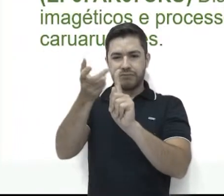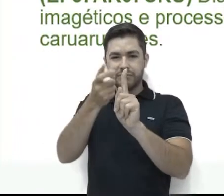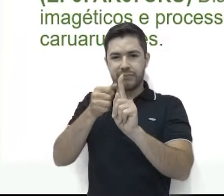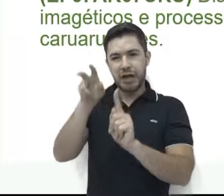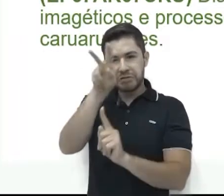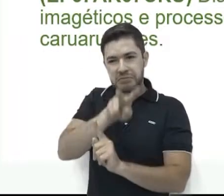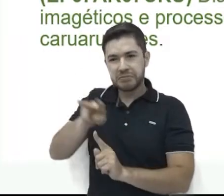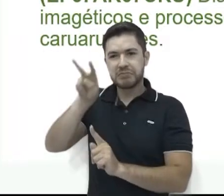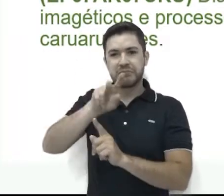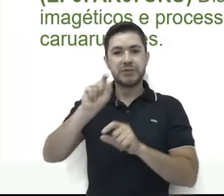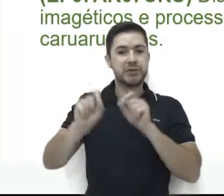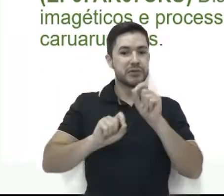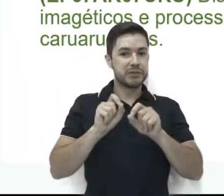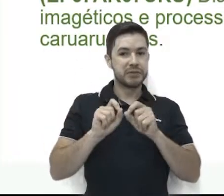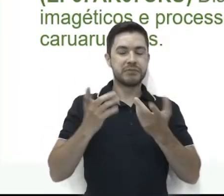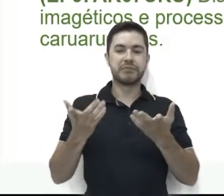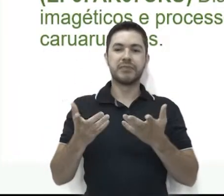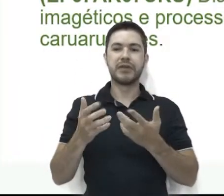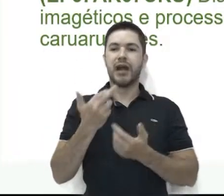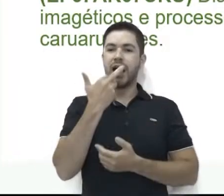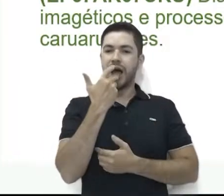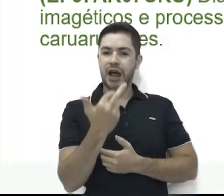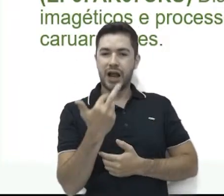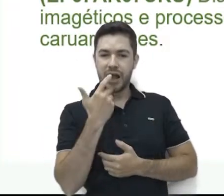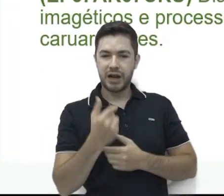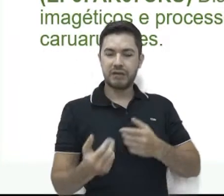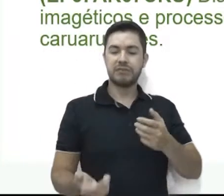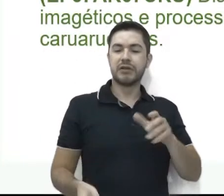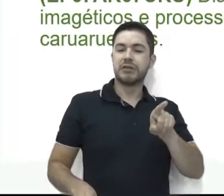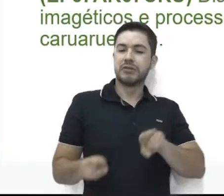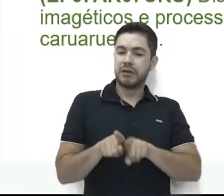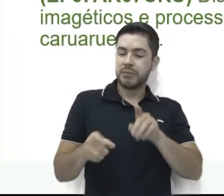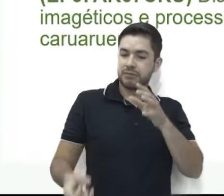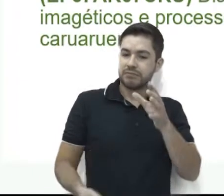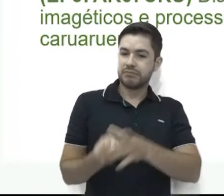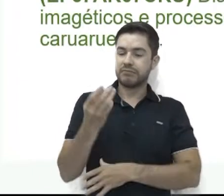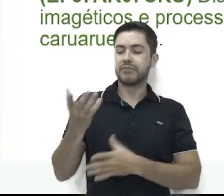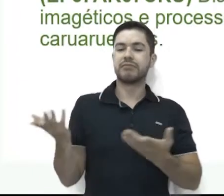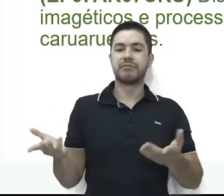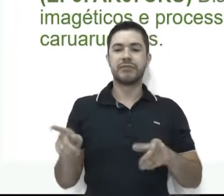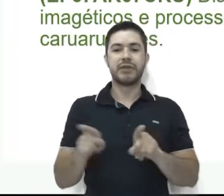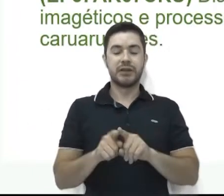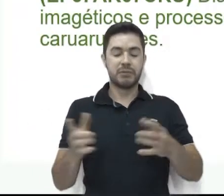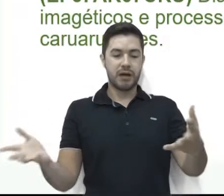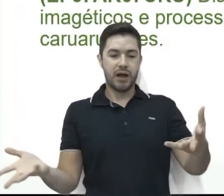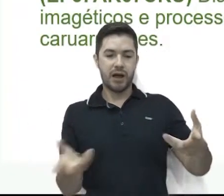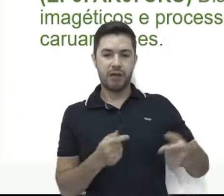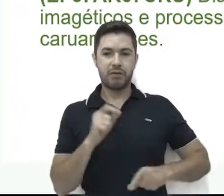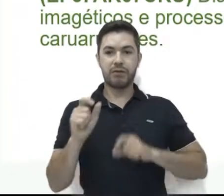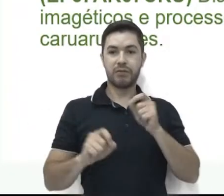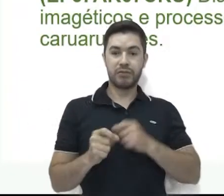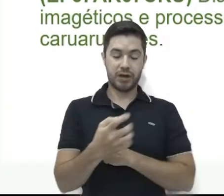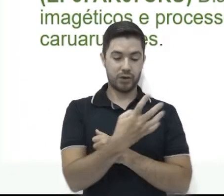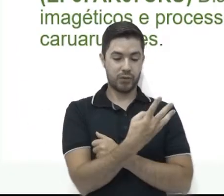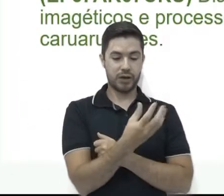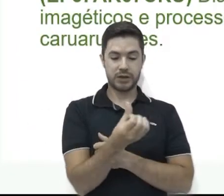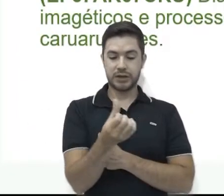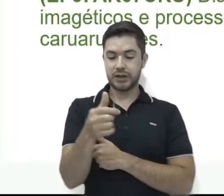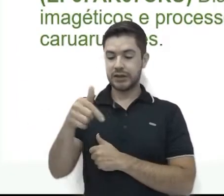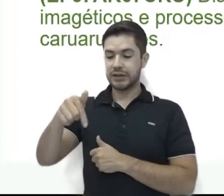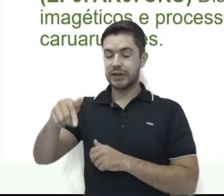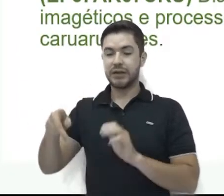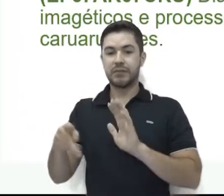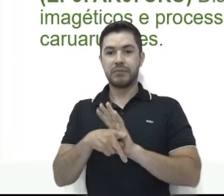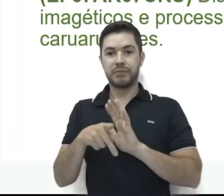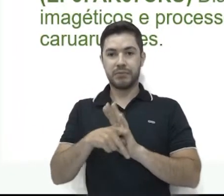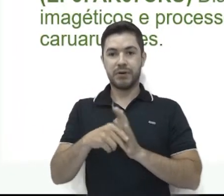conhecimento foram elementos da linguagem e processo de criação. E as habilidades trabalhadas foram habilidades 4, 6 e 7